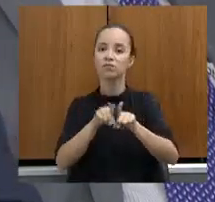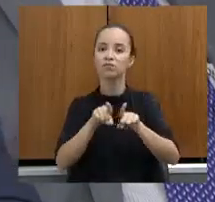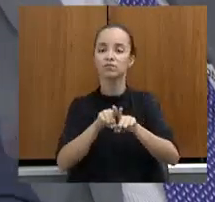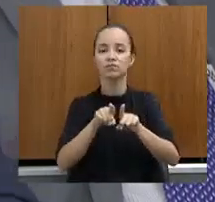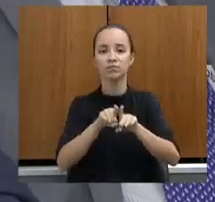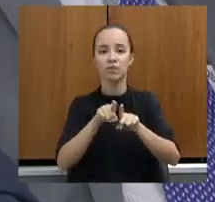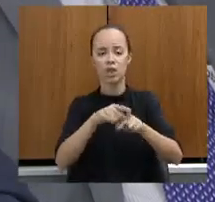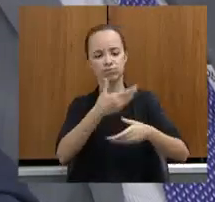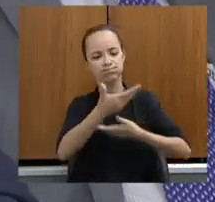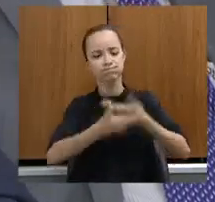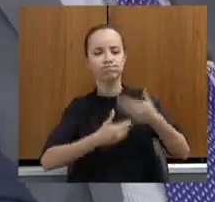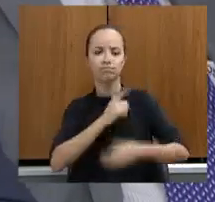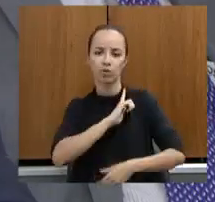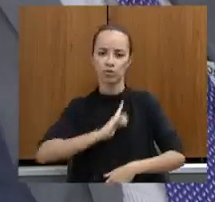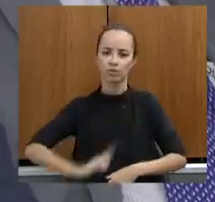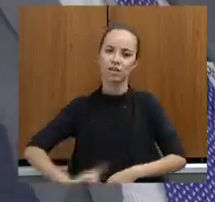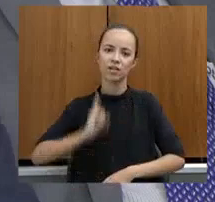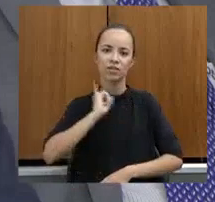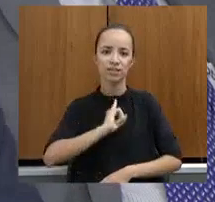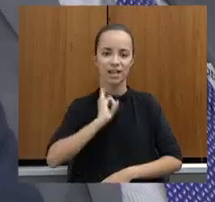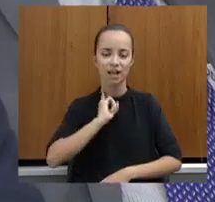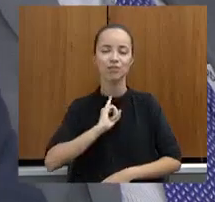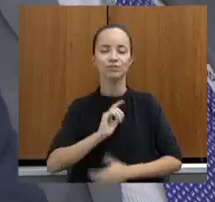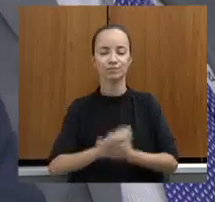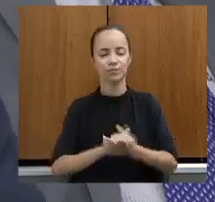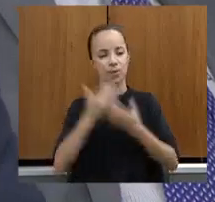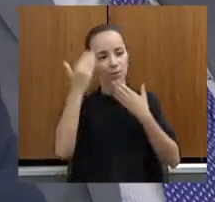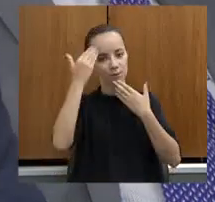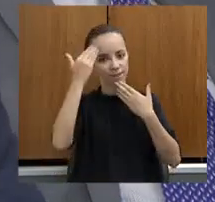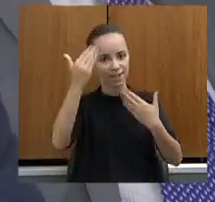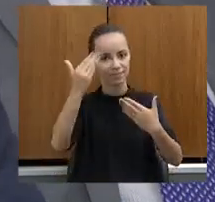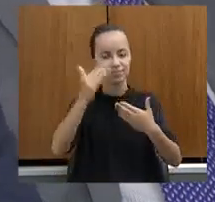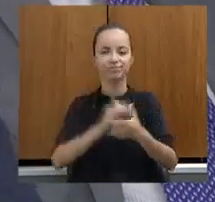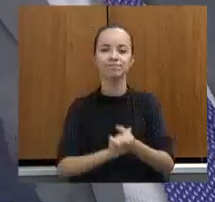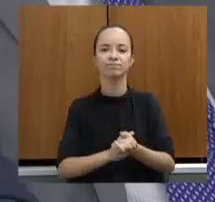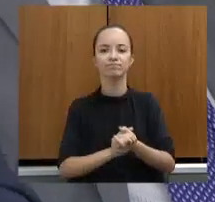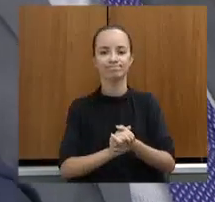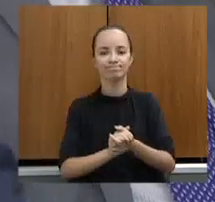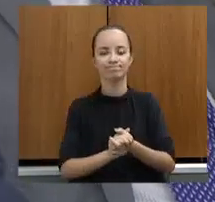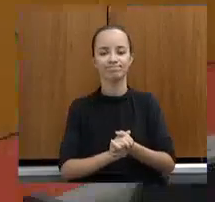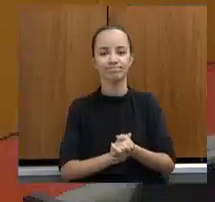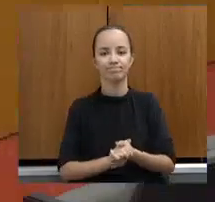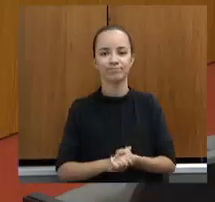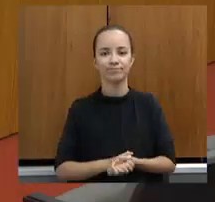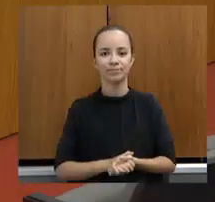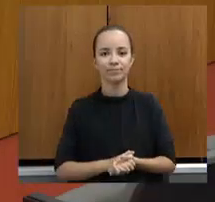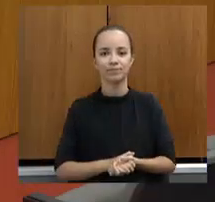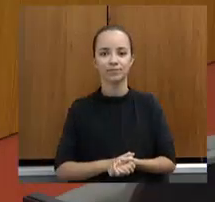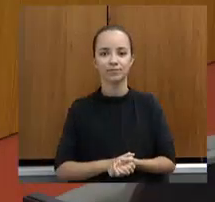para o governo para o estado de Minas Gerais Muito obrigado seja feliz